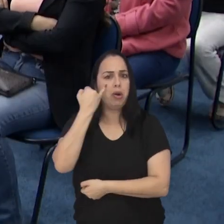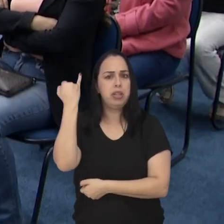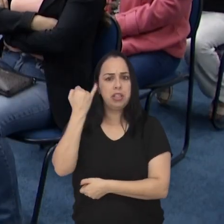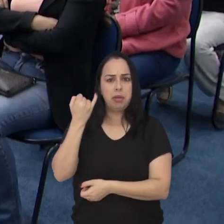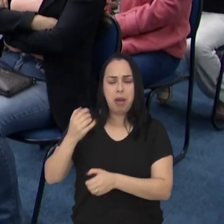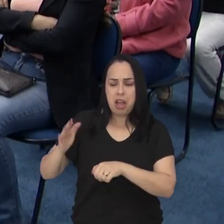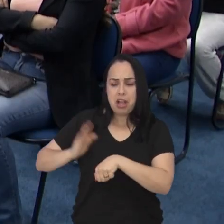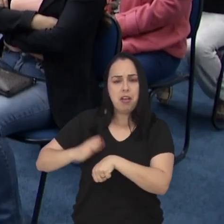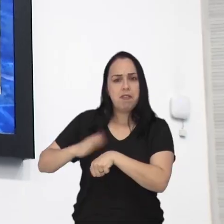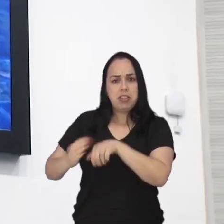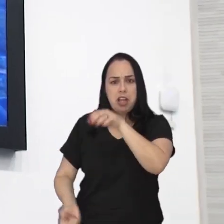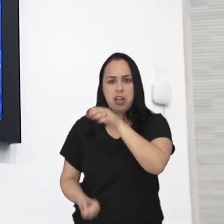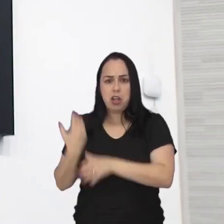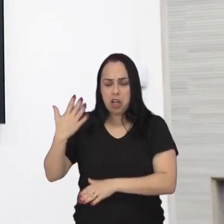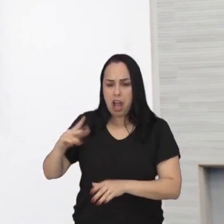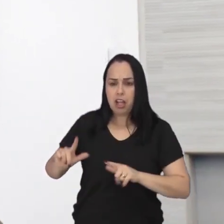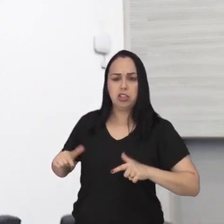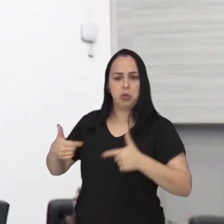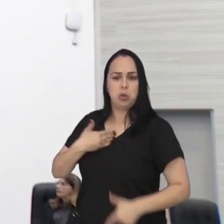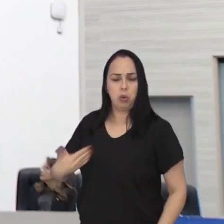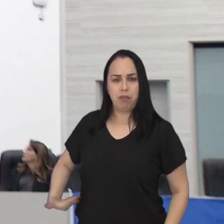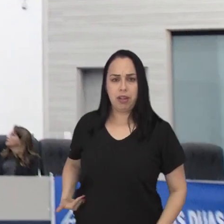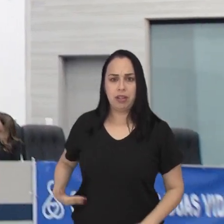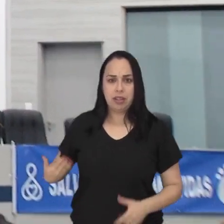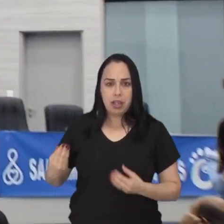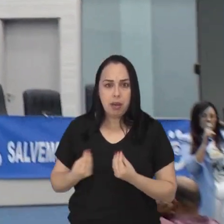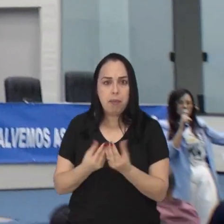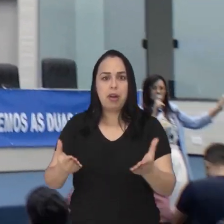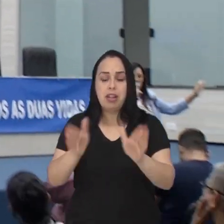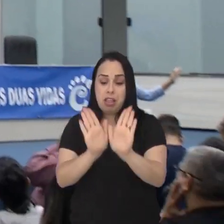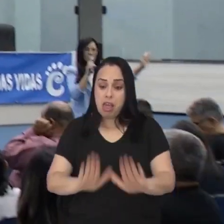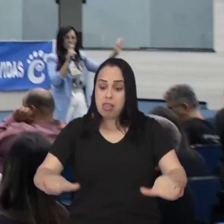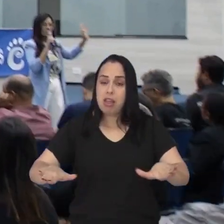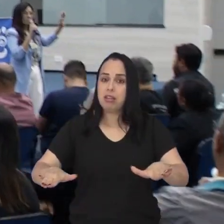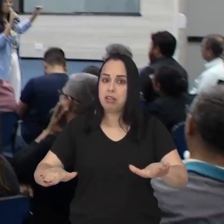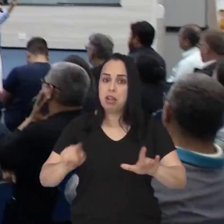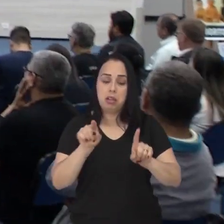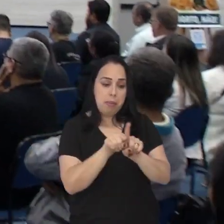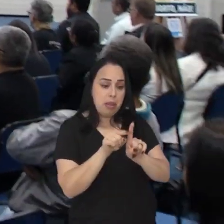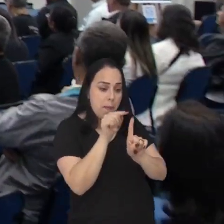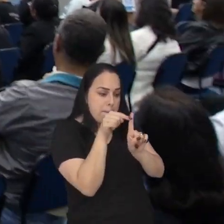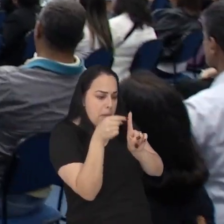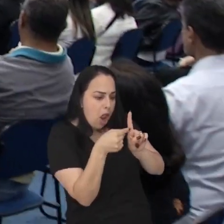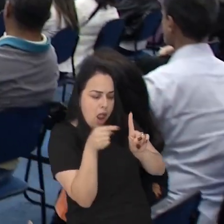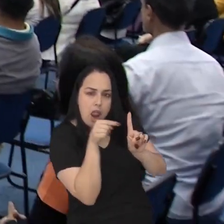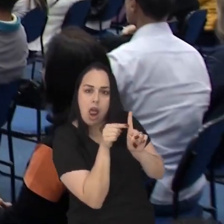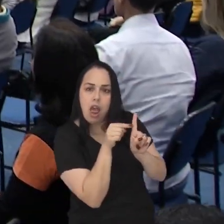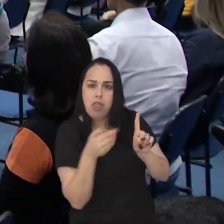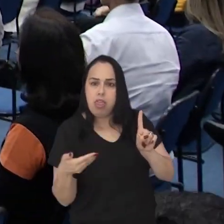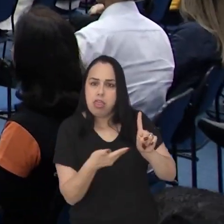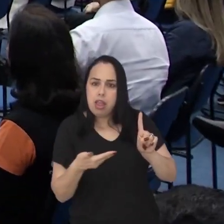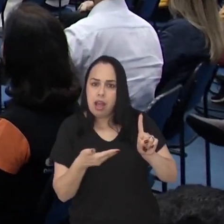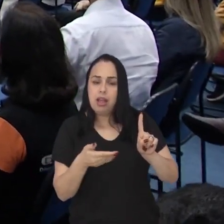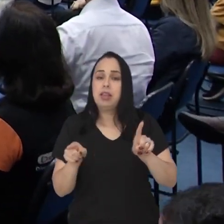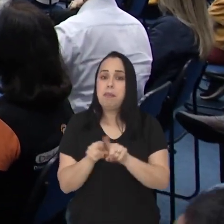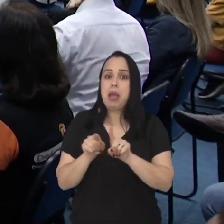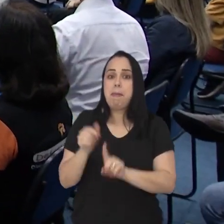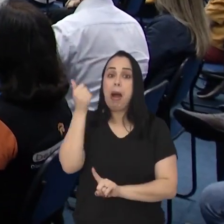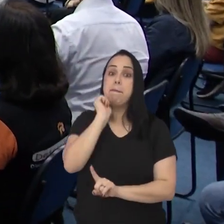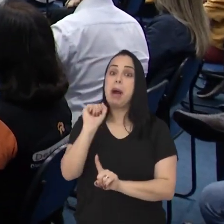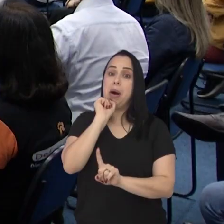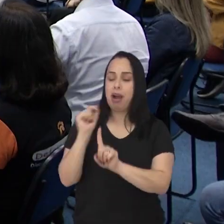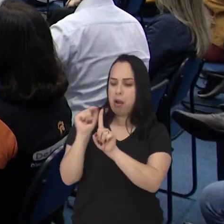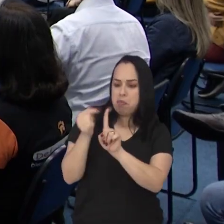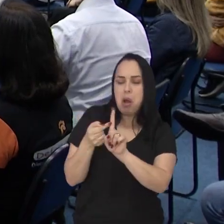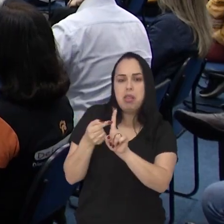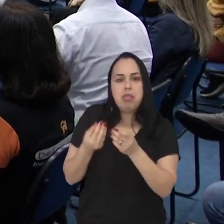essenciais para a elaboração de políticas públicas que garantam proteção tanto para as crianças em gestação quanto